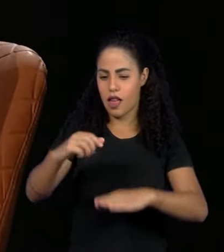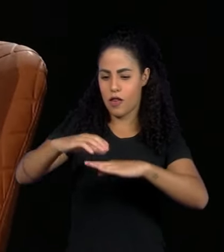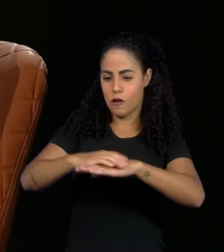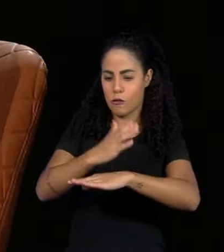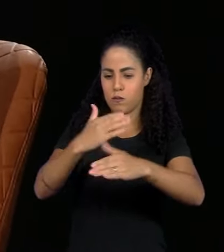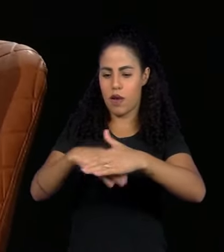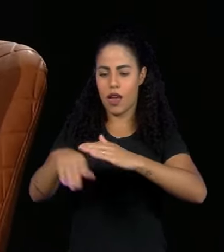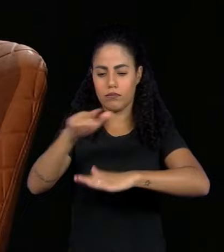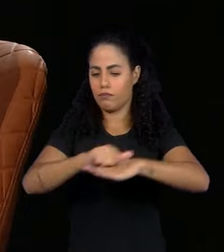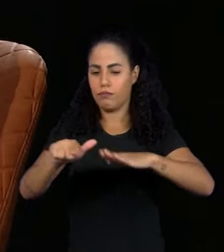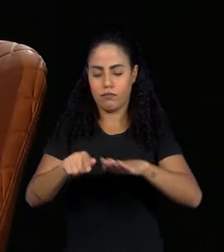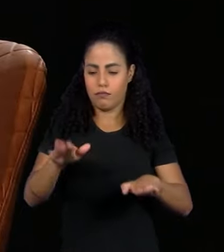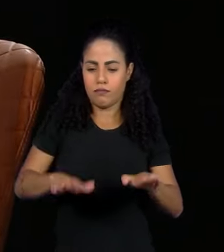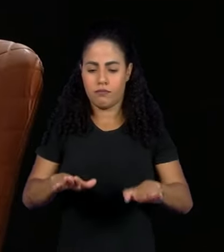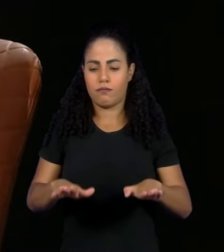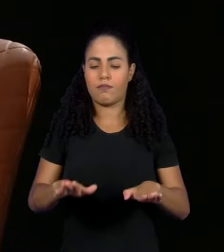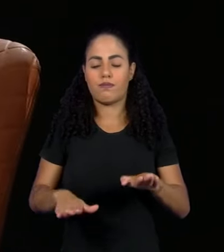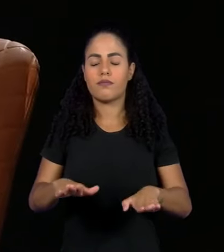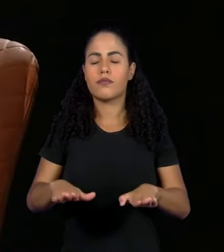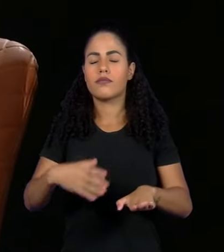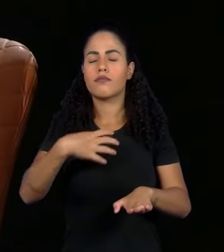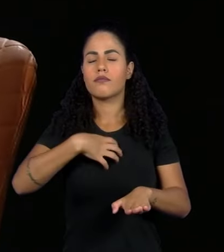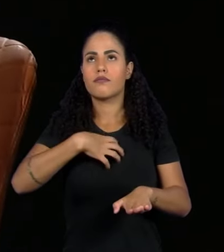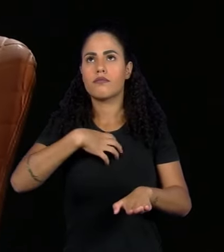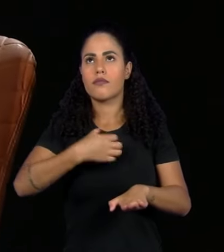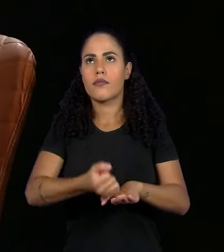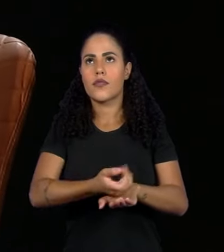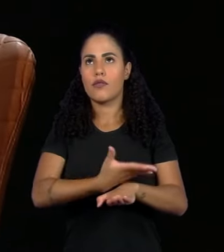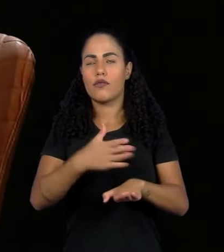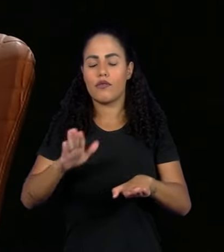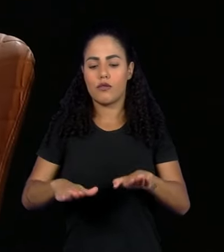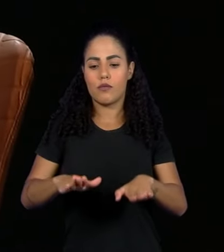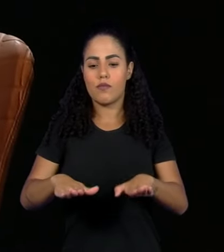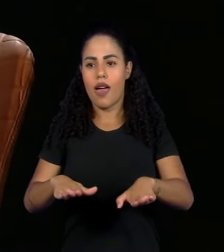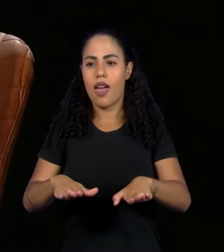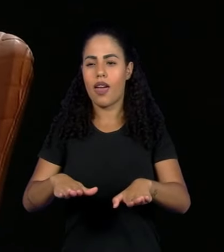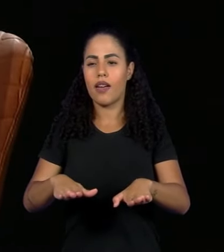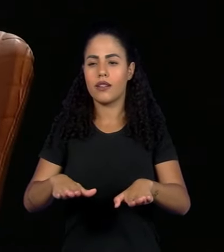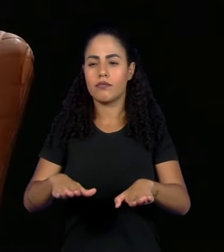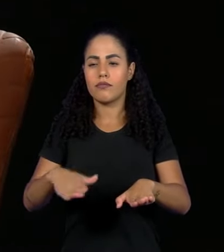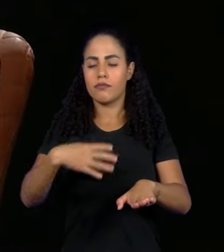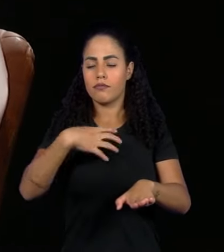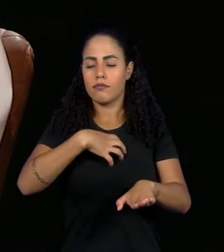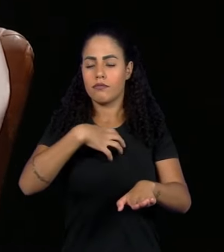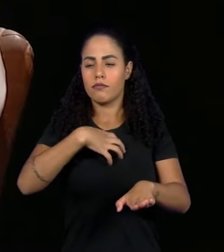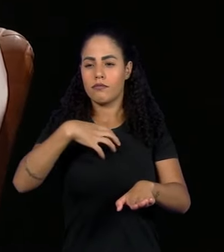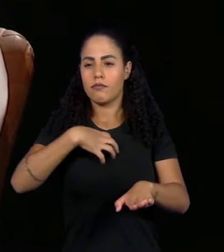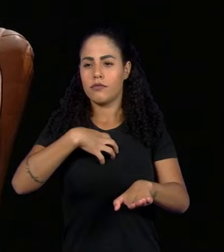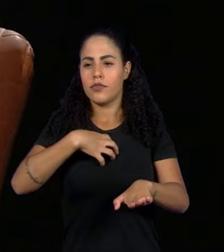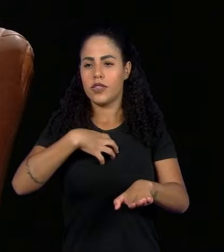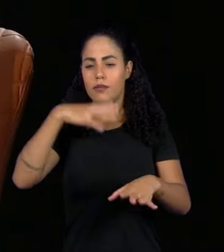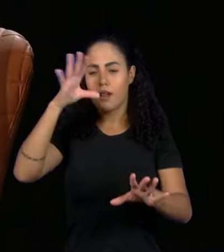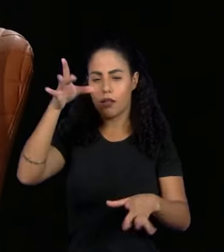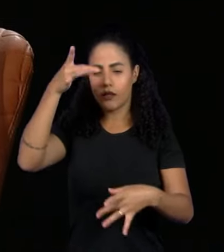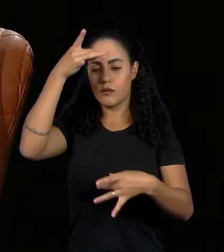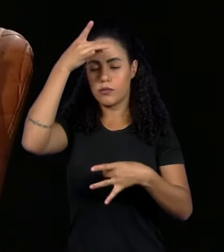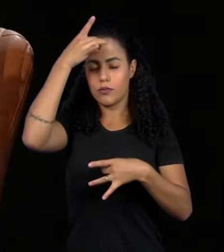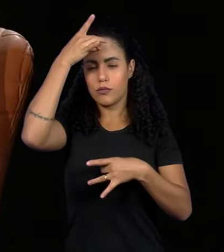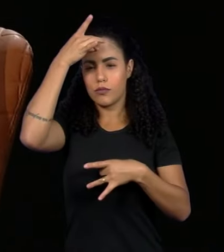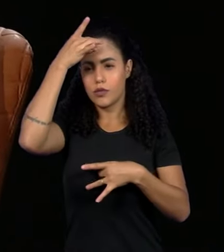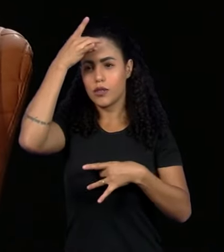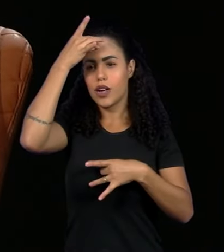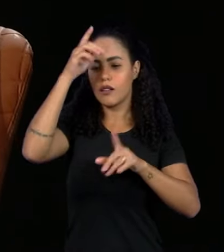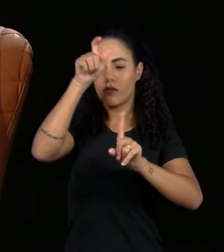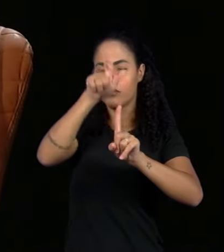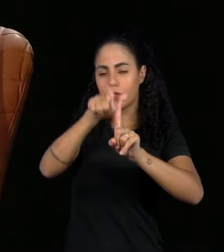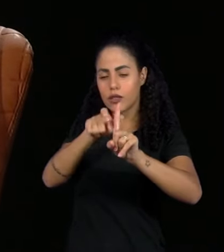ensaiar, para sentir o chão, né? E eu, "Oh, meu filho Herman, quando ela ia cumprimentar, por exemplo. Ela foi ver a